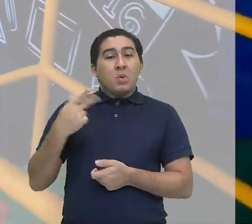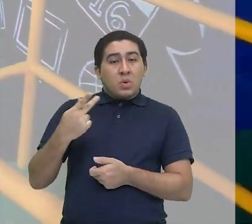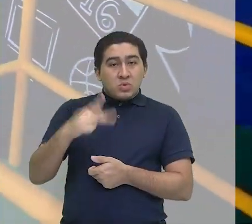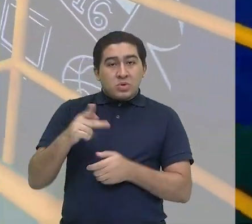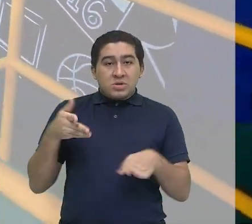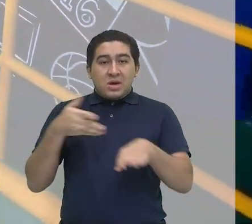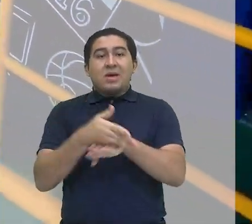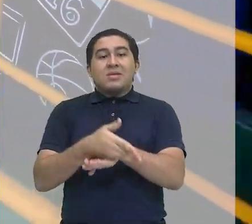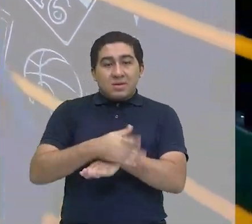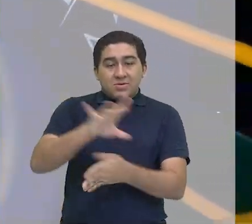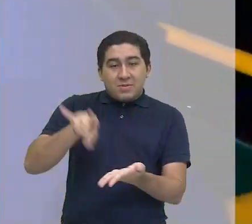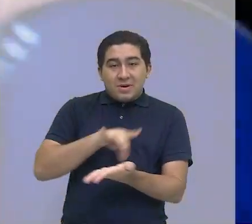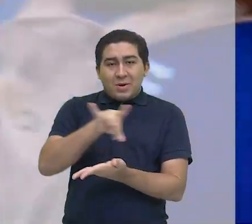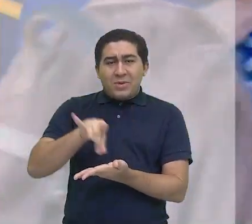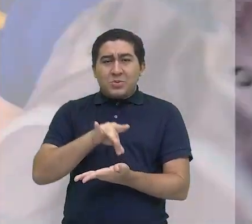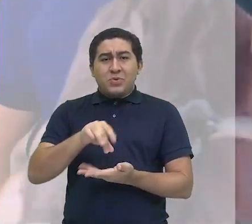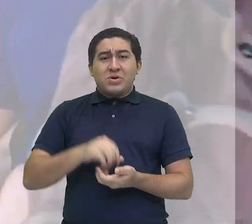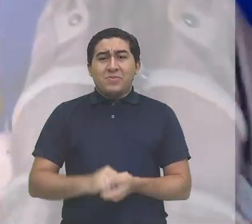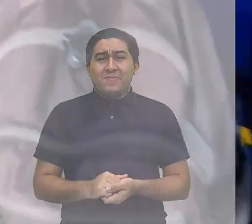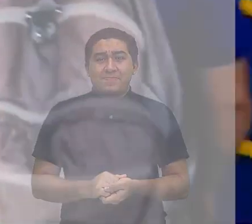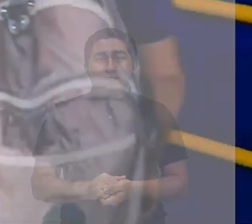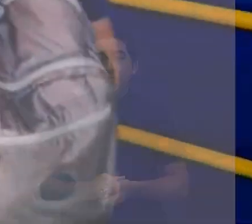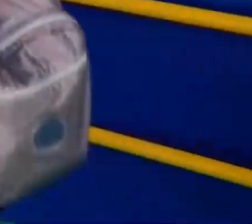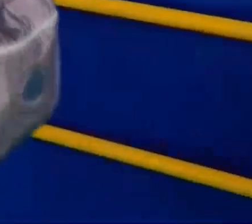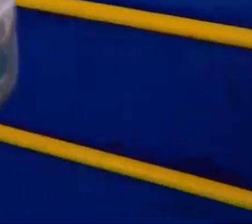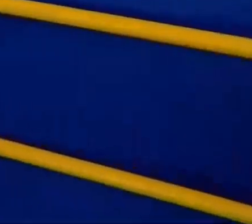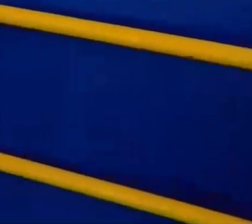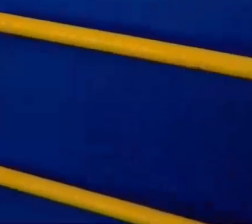ao Centro de Mídias.